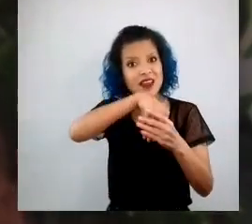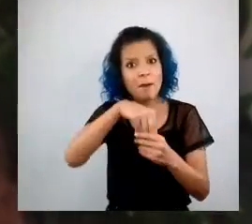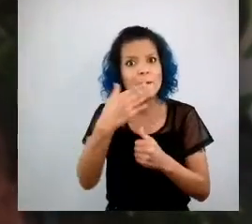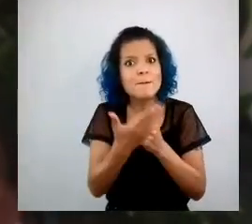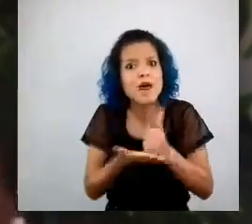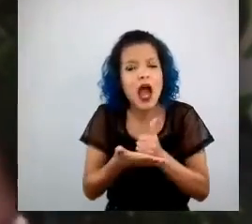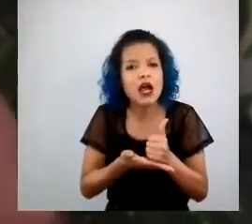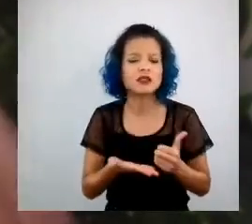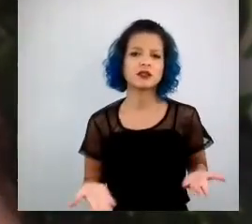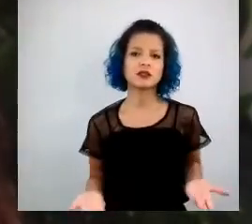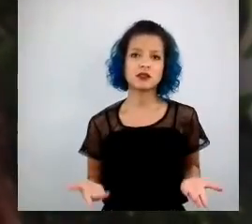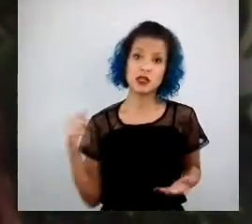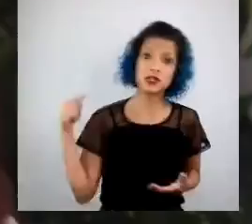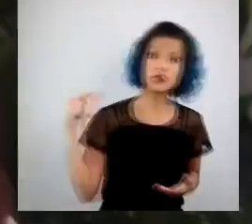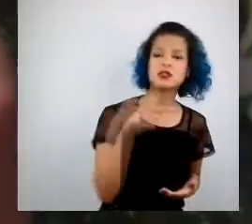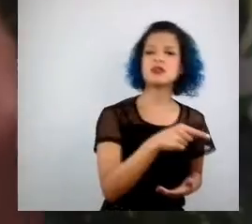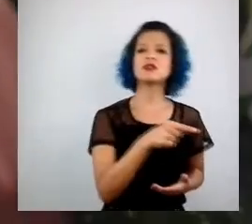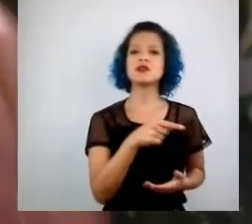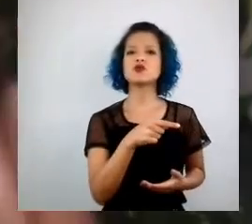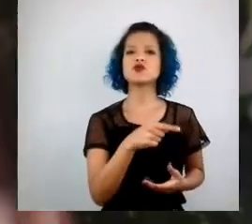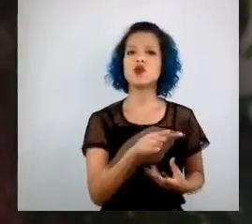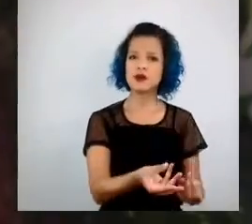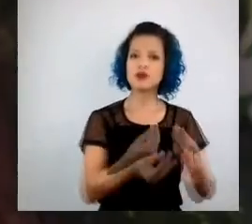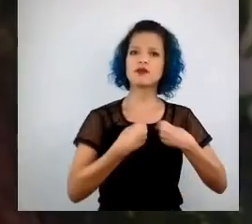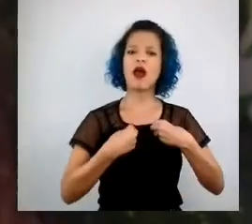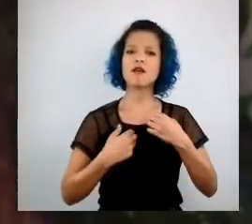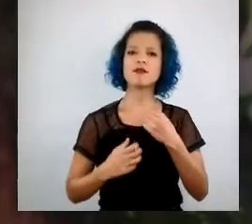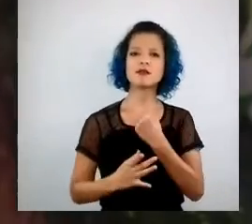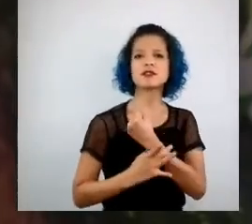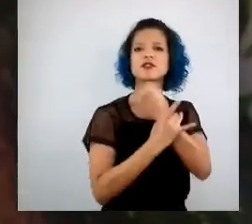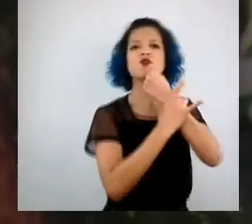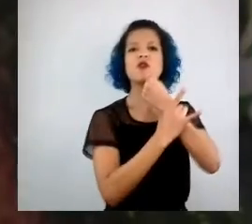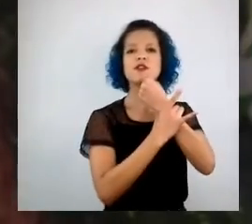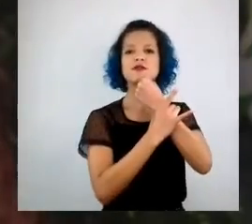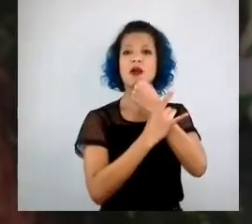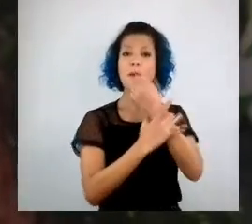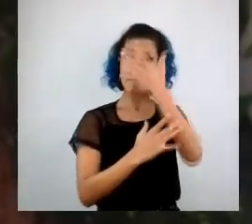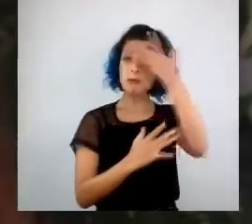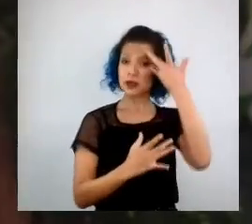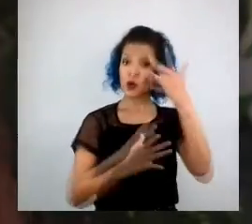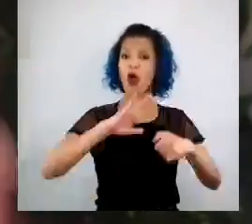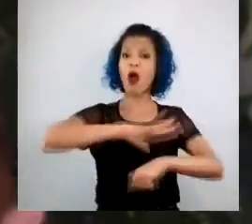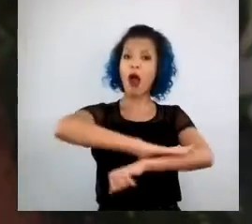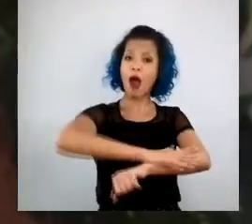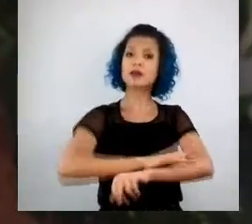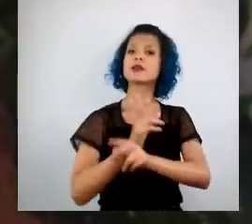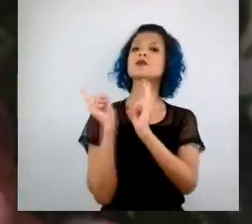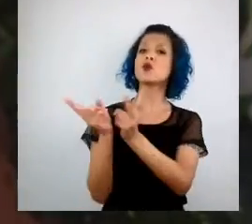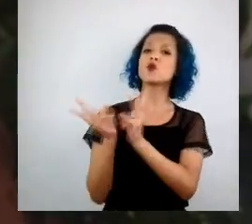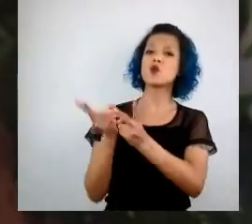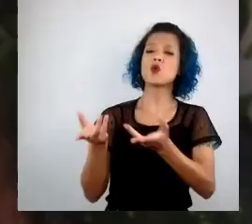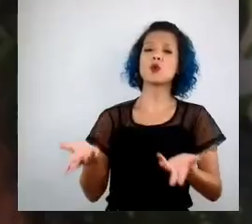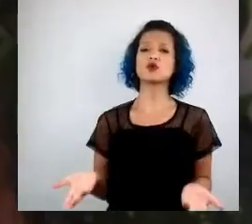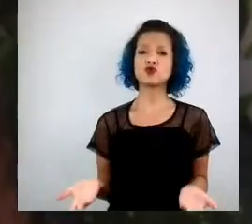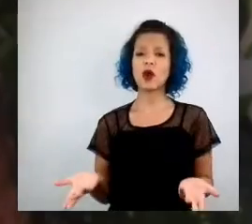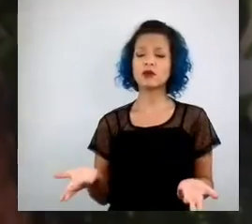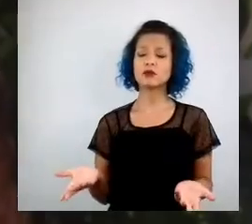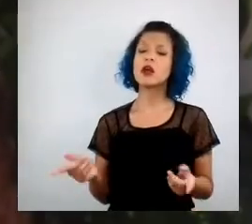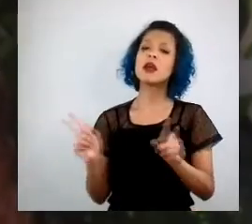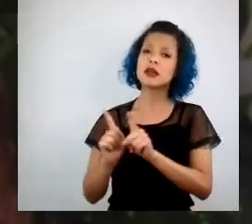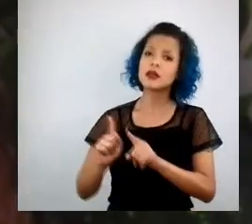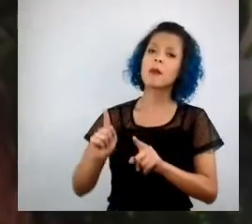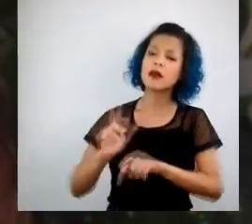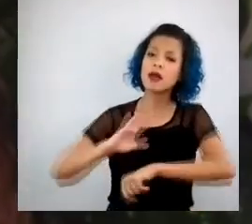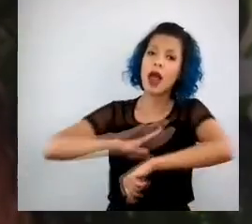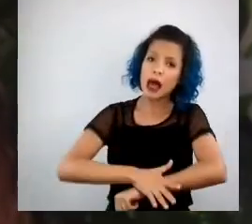que dá justamente segurança para esses atos racistas e para a perpetuação do racismo